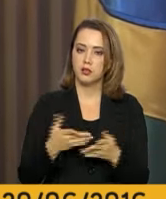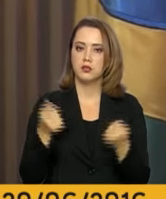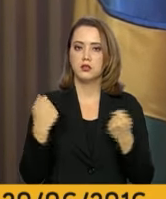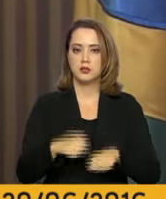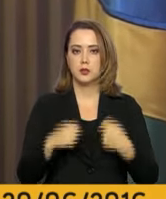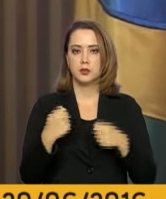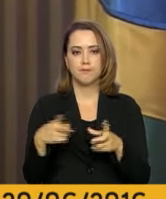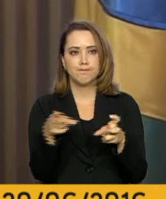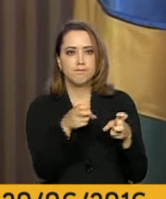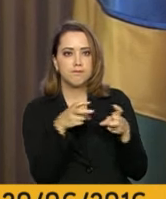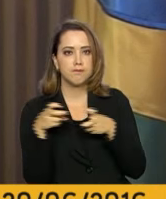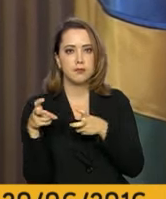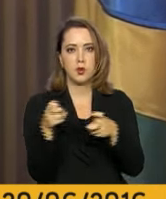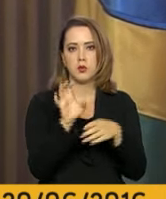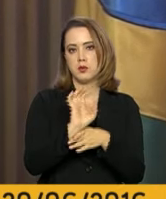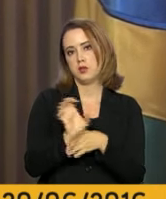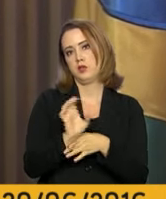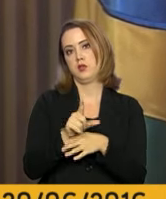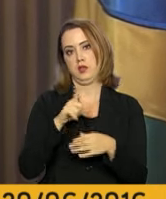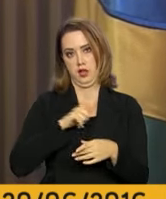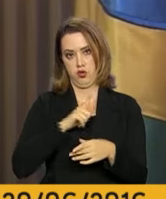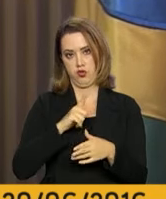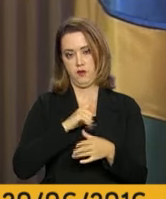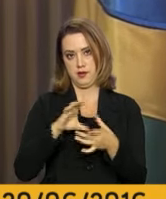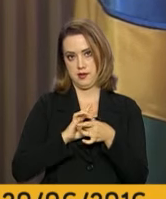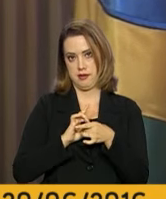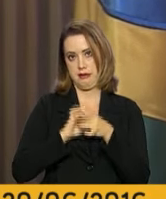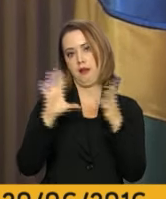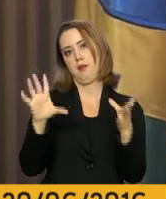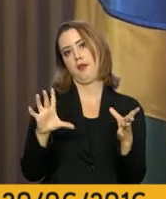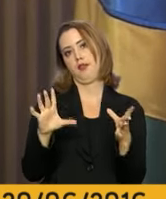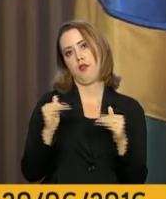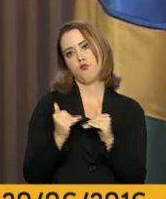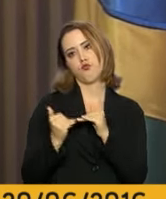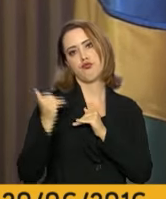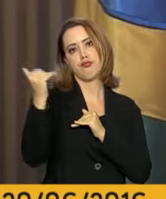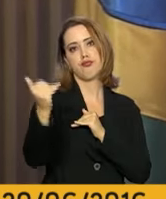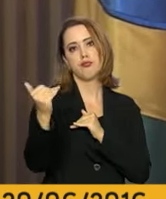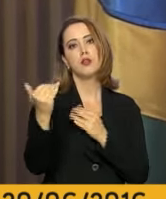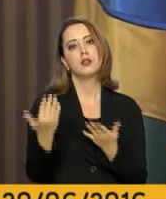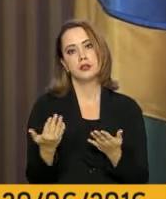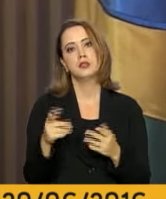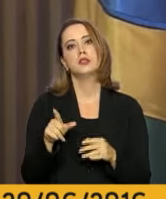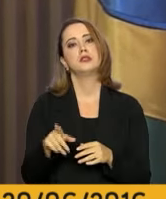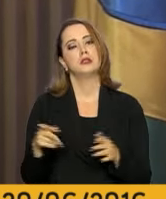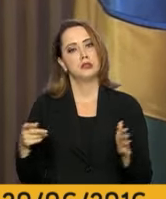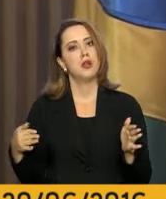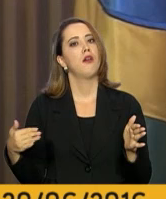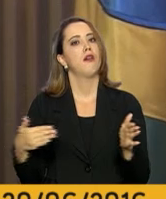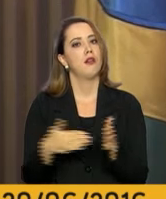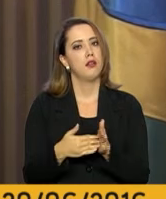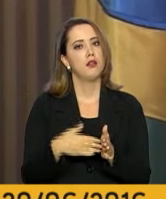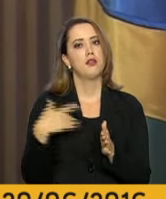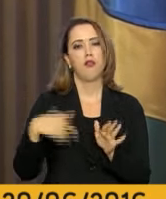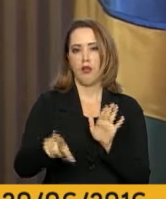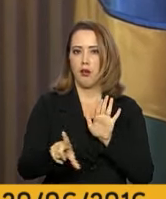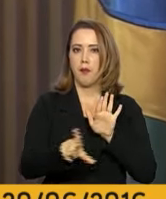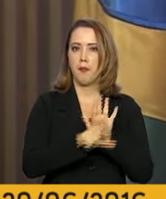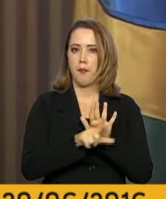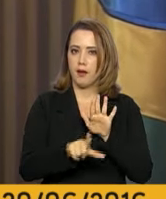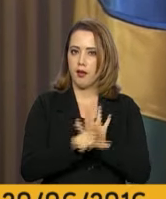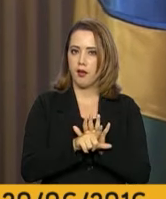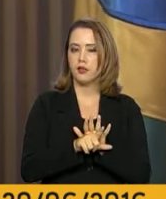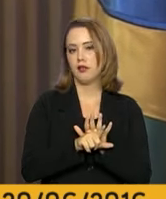percebendo que se os estados tivessem uma autonomia mais Ampla talvez até até para legislação eh de